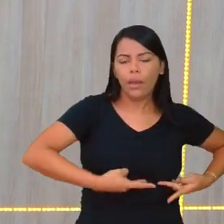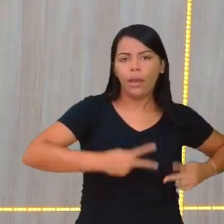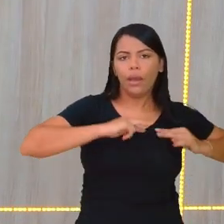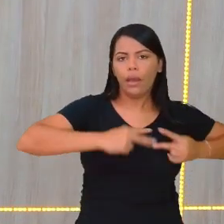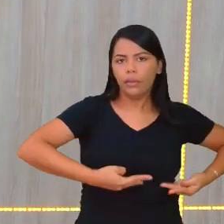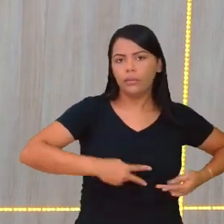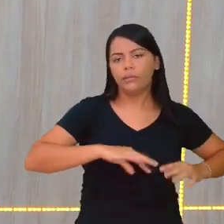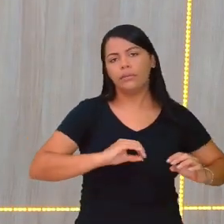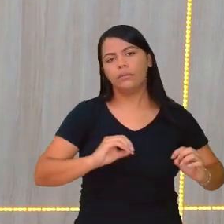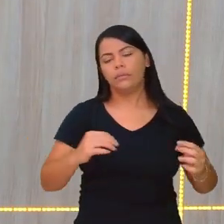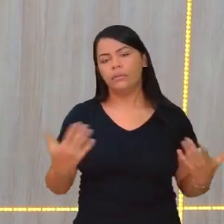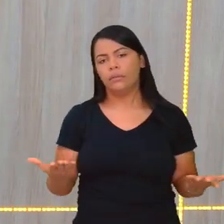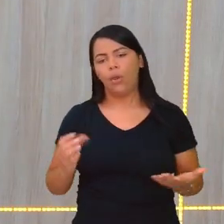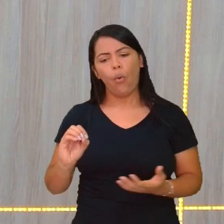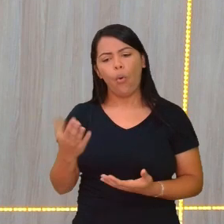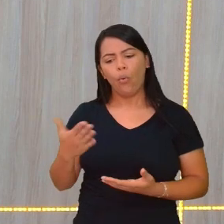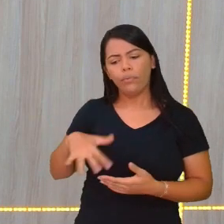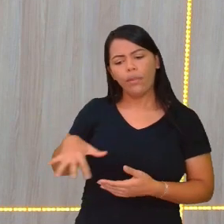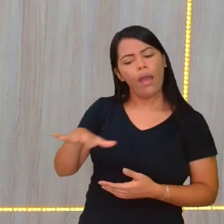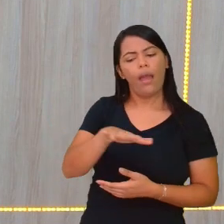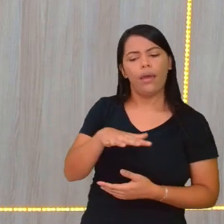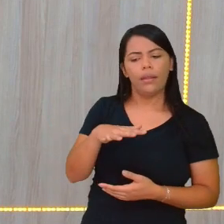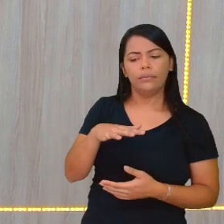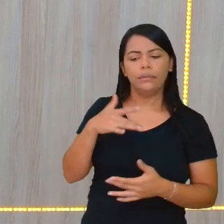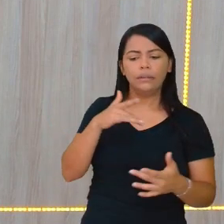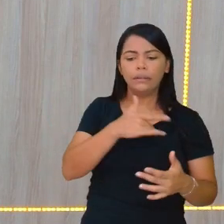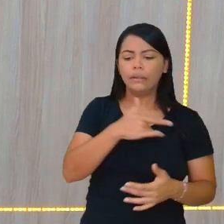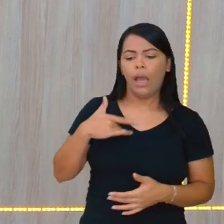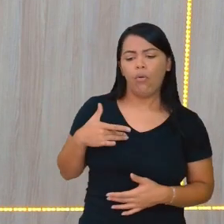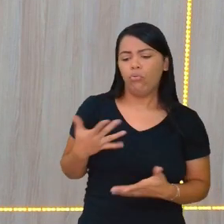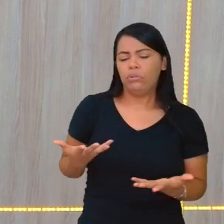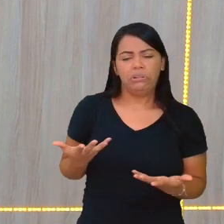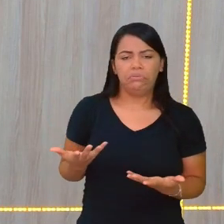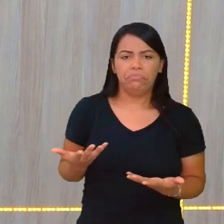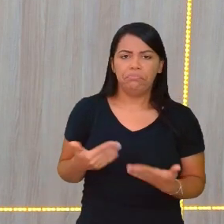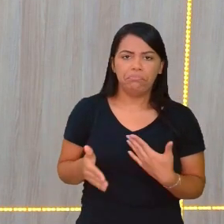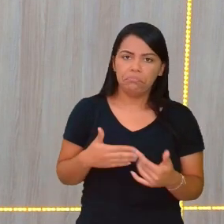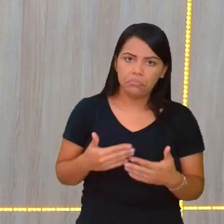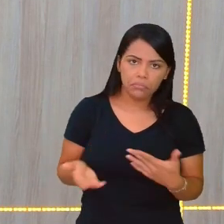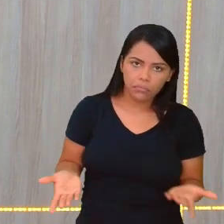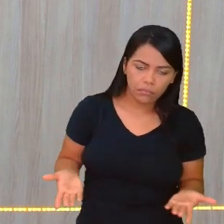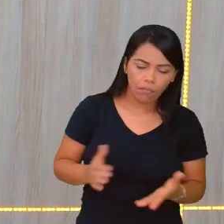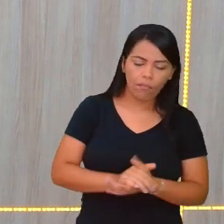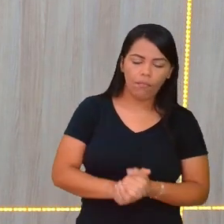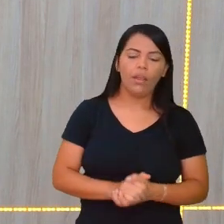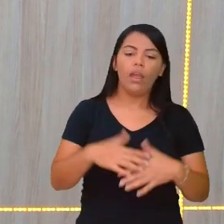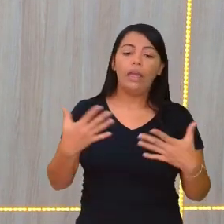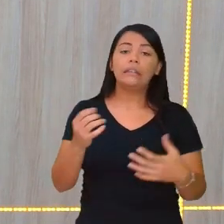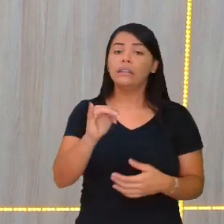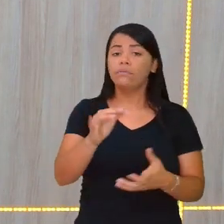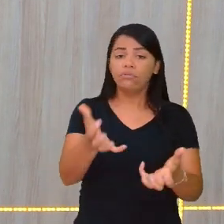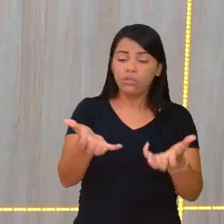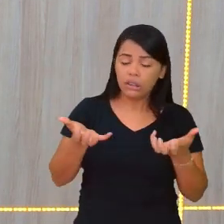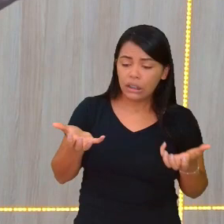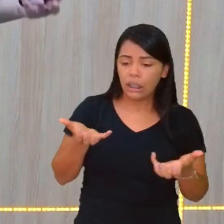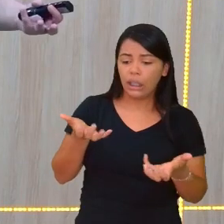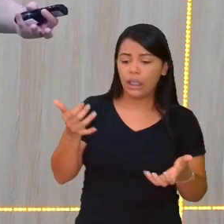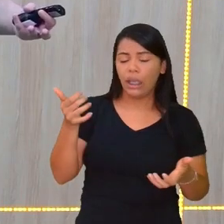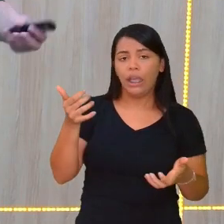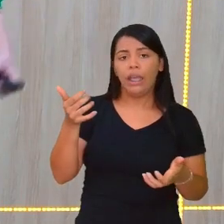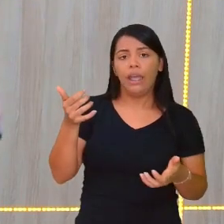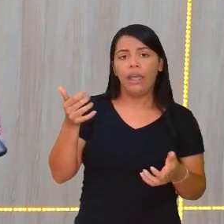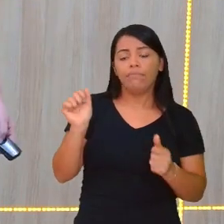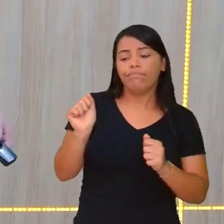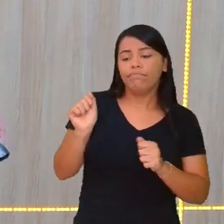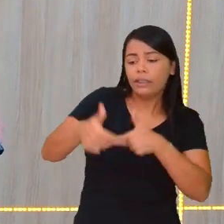na área de saúde, não importa. Se você quiser ser trabalhar na área de